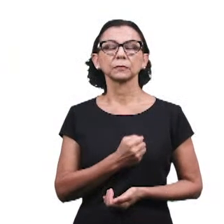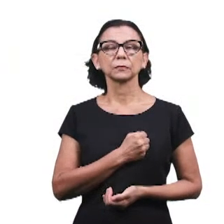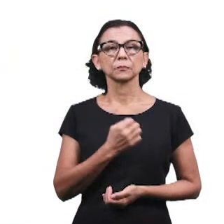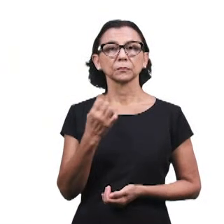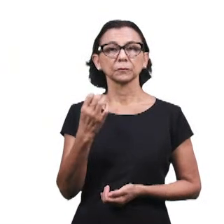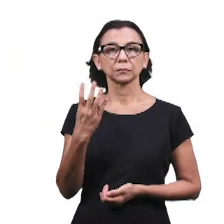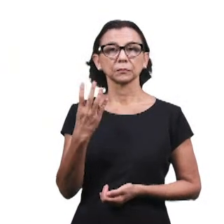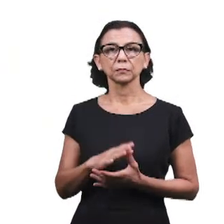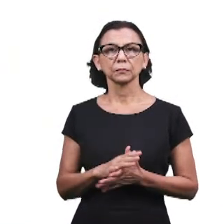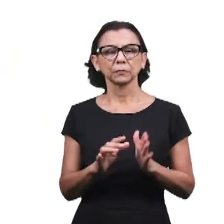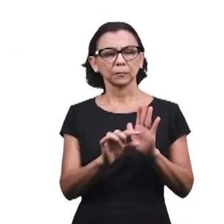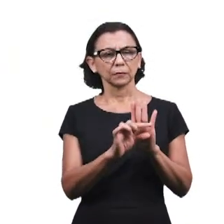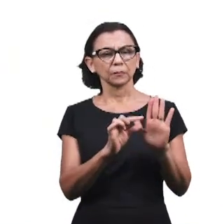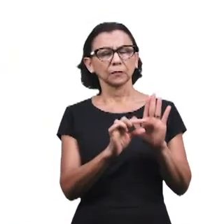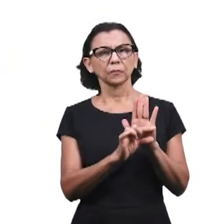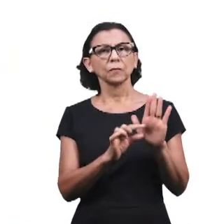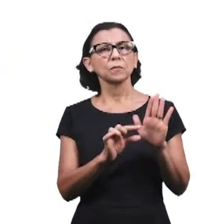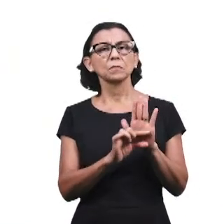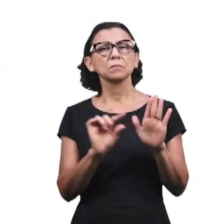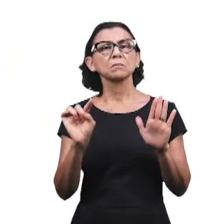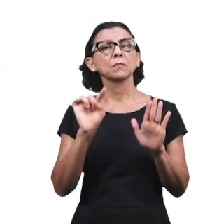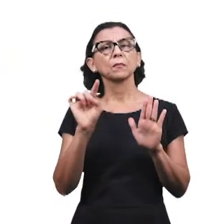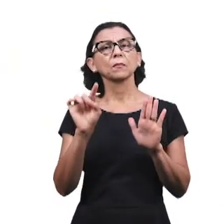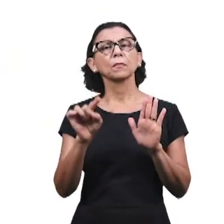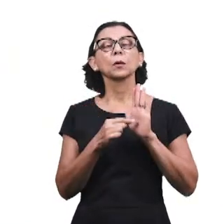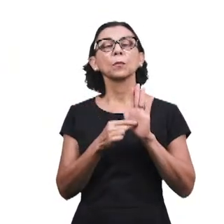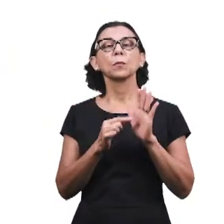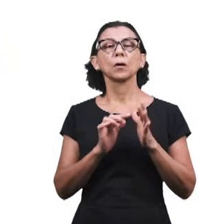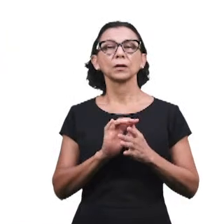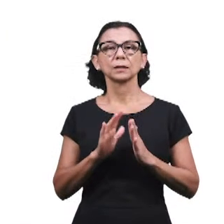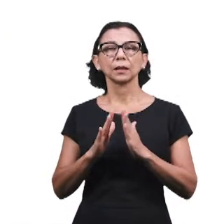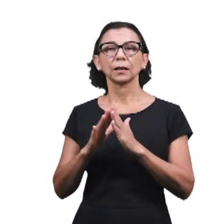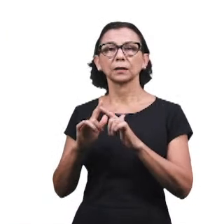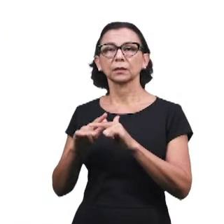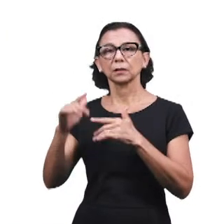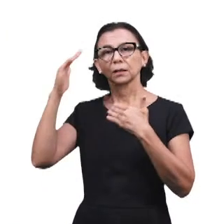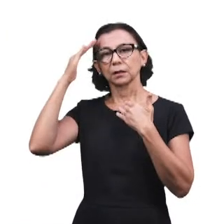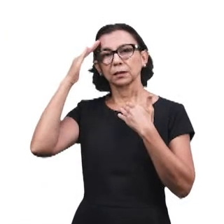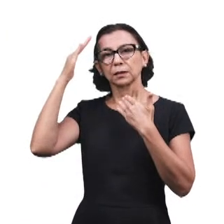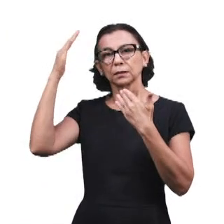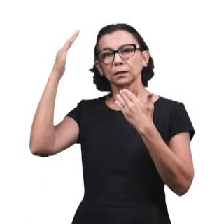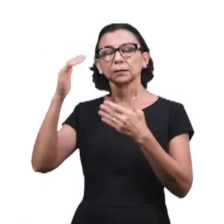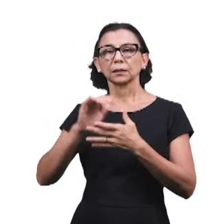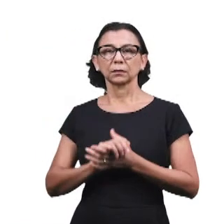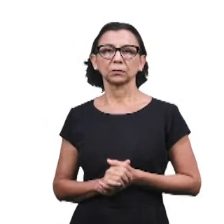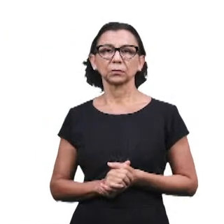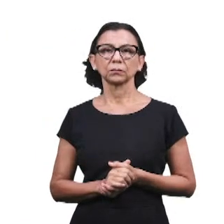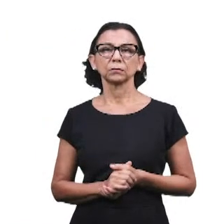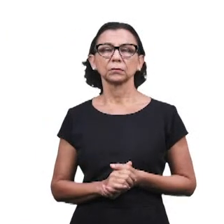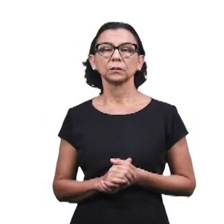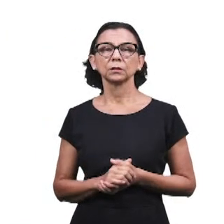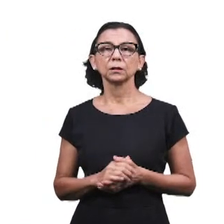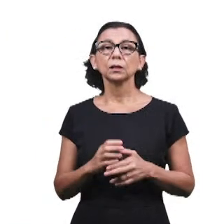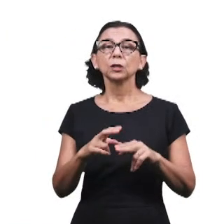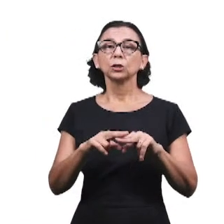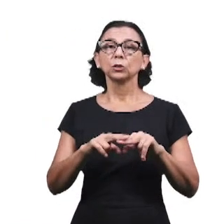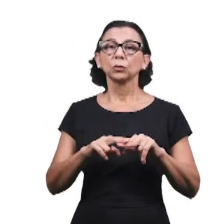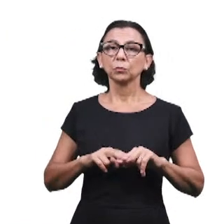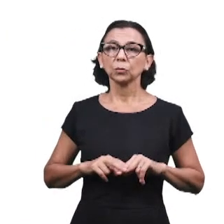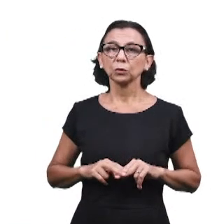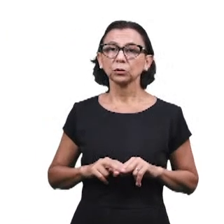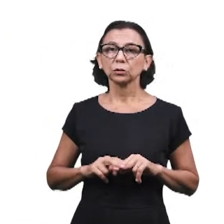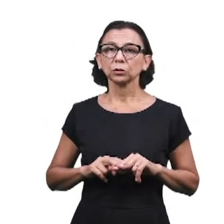quais versículos se destacam a gratidão da igreja e os motivos expostos pela ação